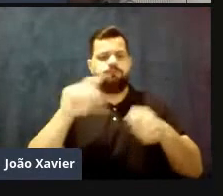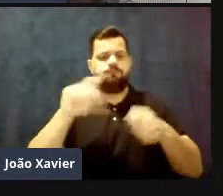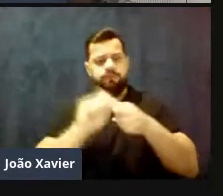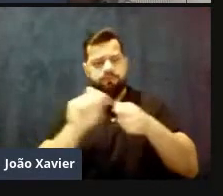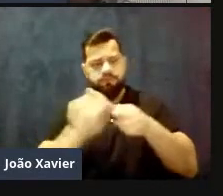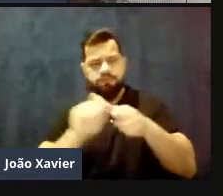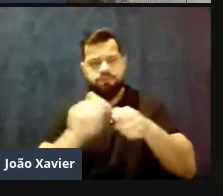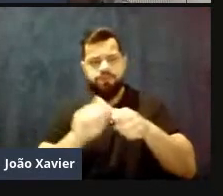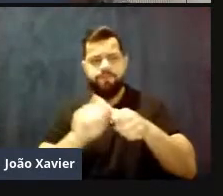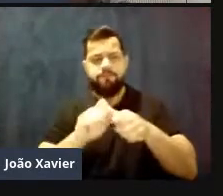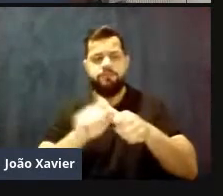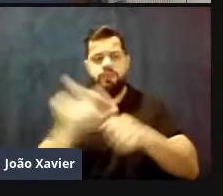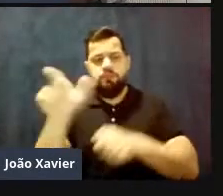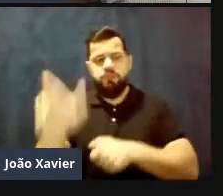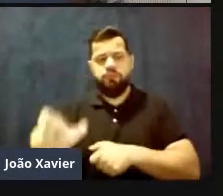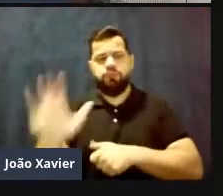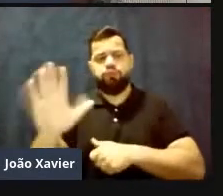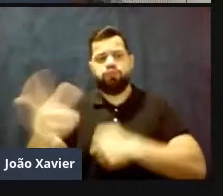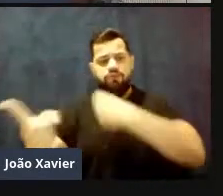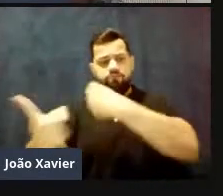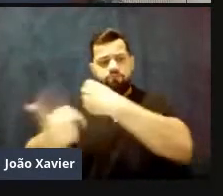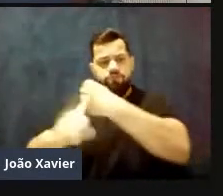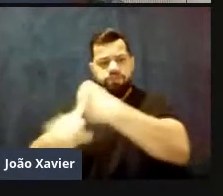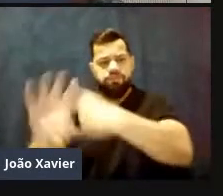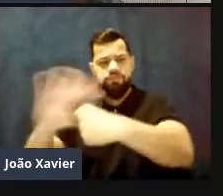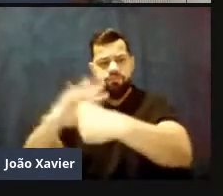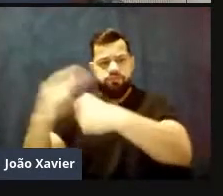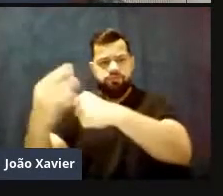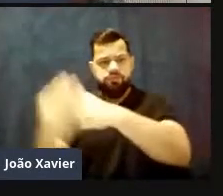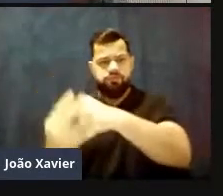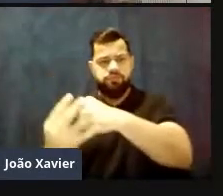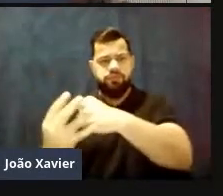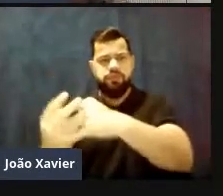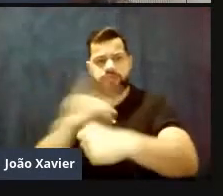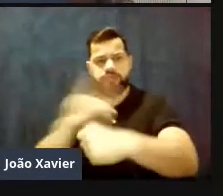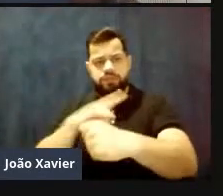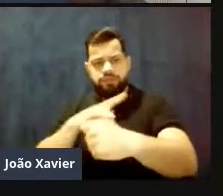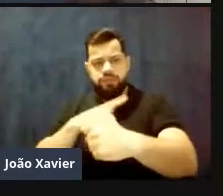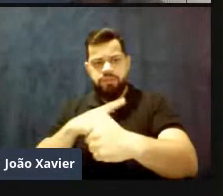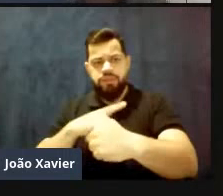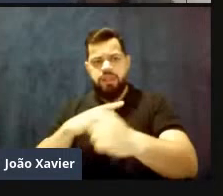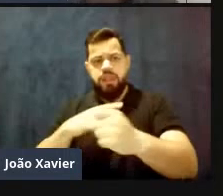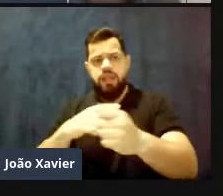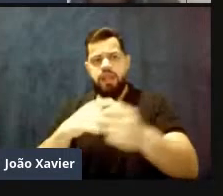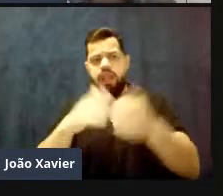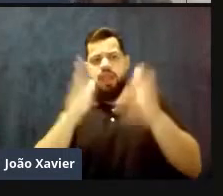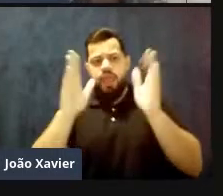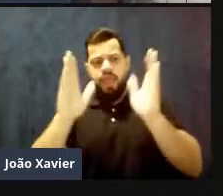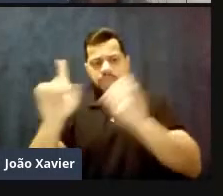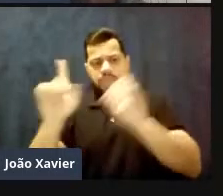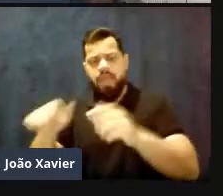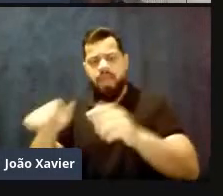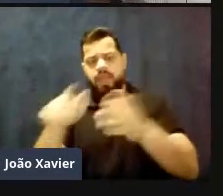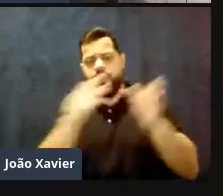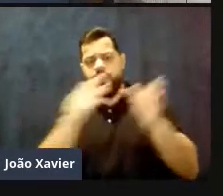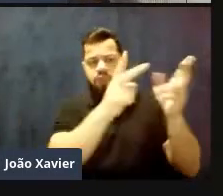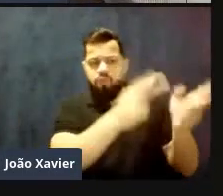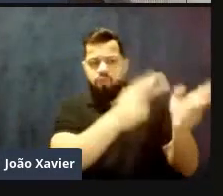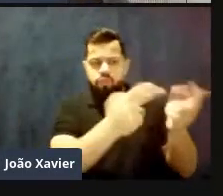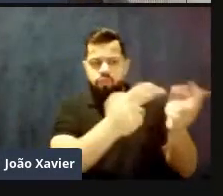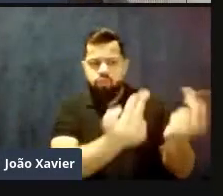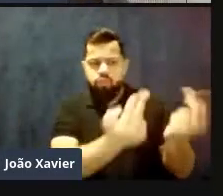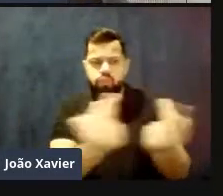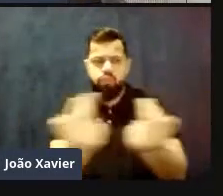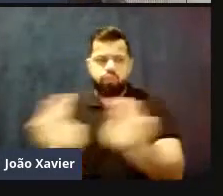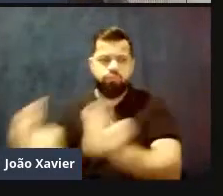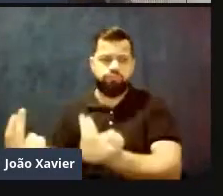protocolo, um manejo clínico para conseguir padronizar a sistematização do cuidado. Nesse primeiro documento, eles mencionavam, por exemplo, sobre assistência nutricional,